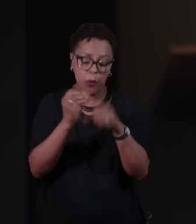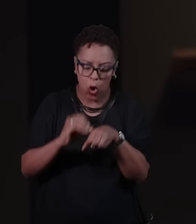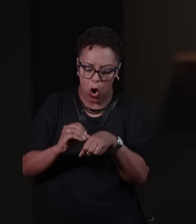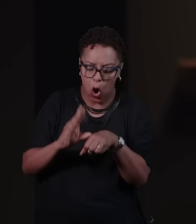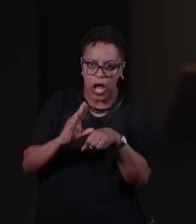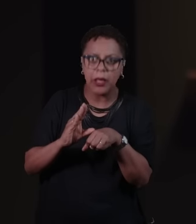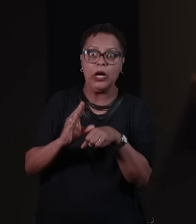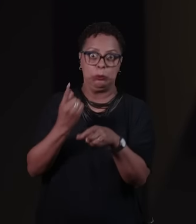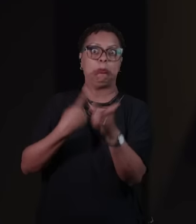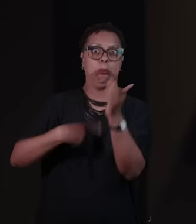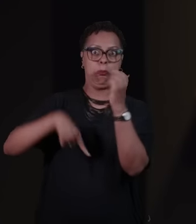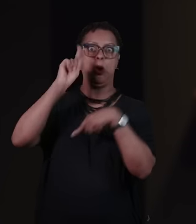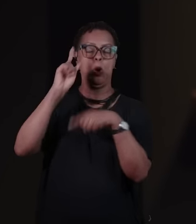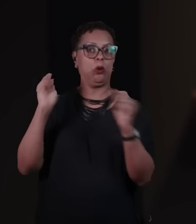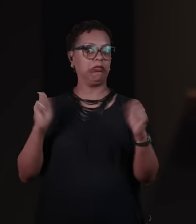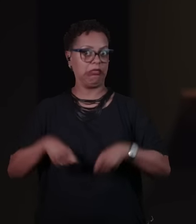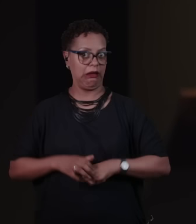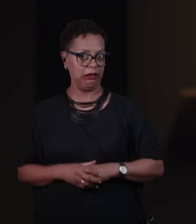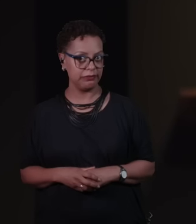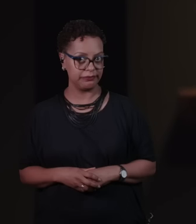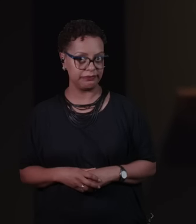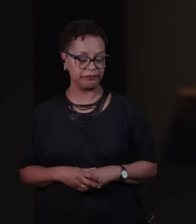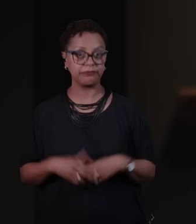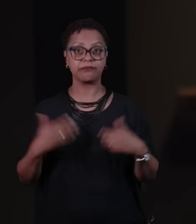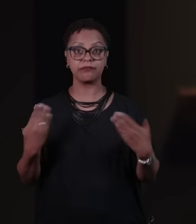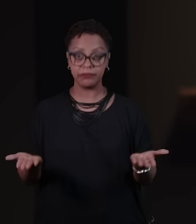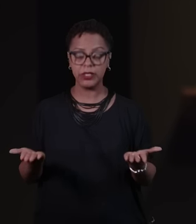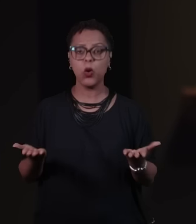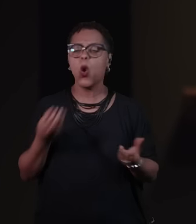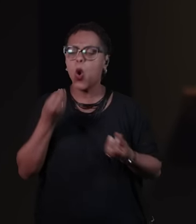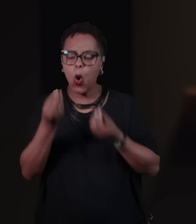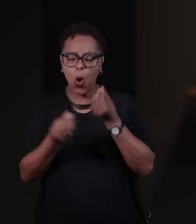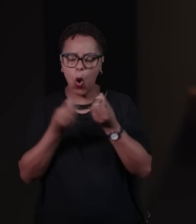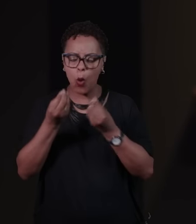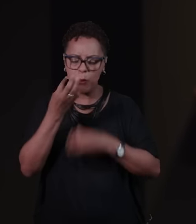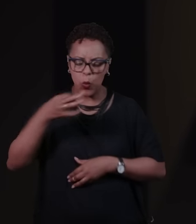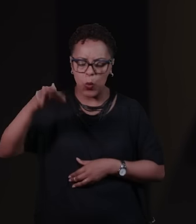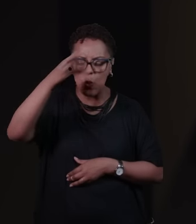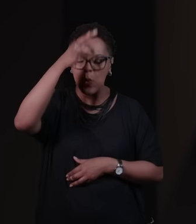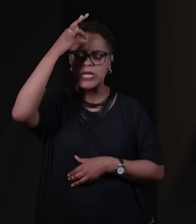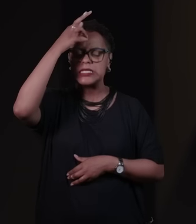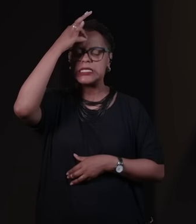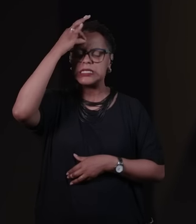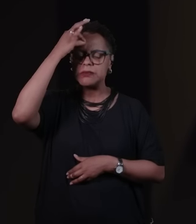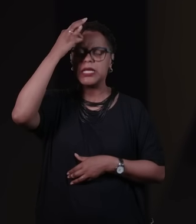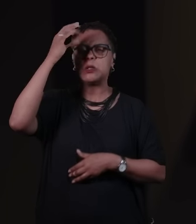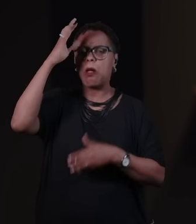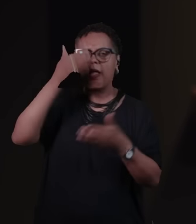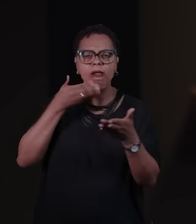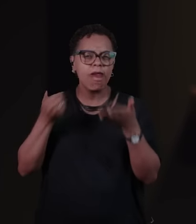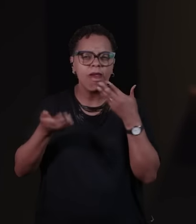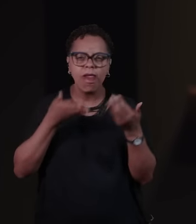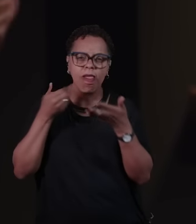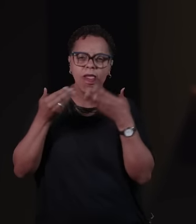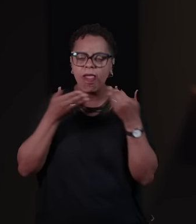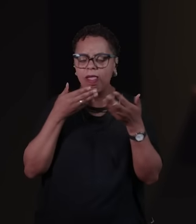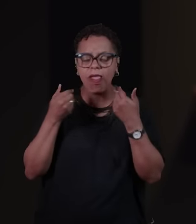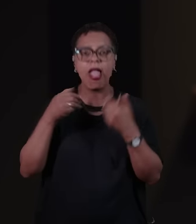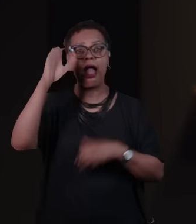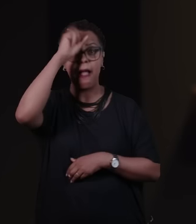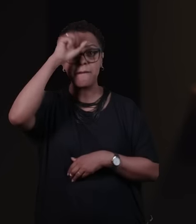conhecimento. Então você podia elevar o seu espírito através do conhecimento e podia fazer o